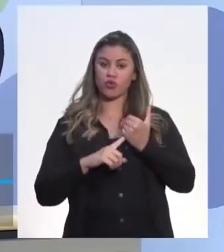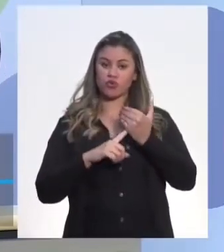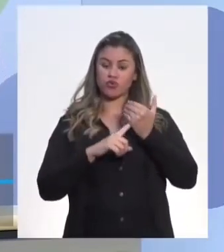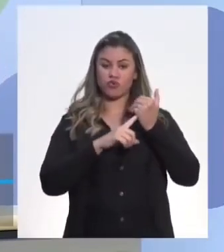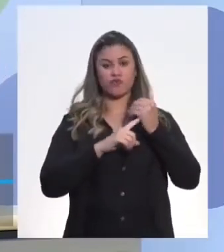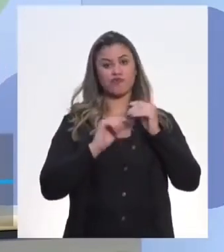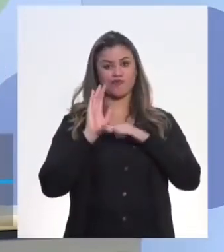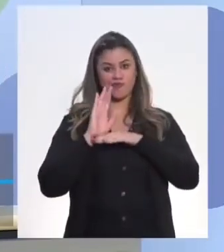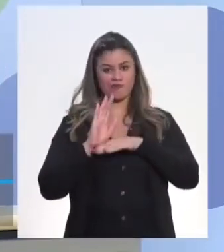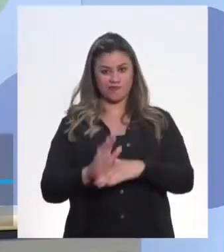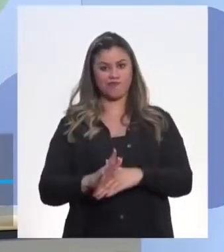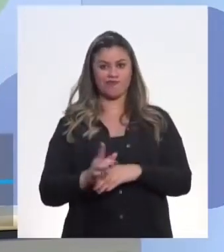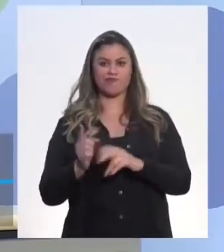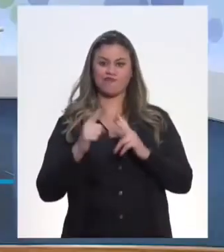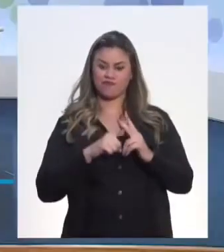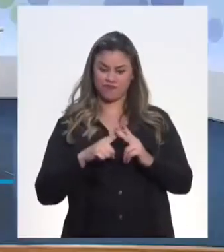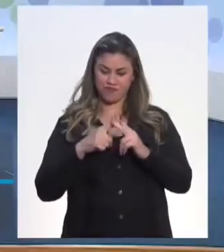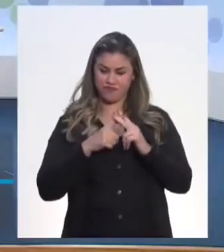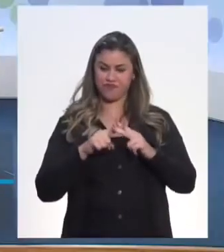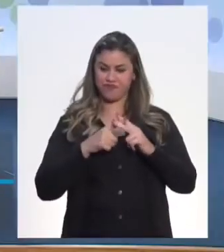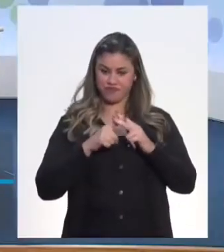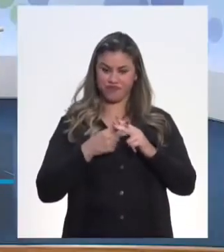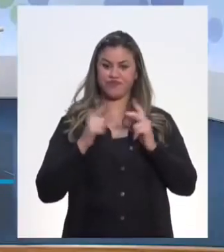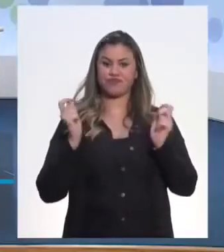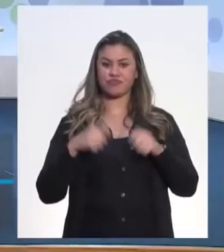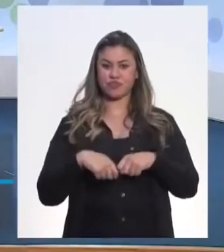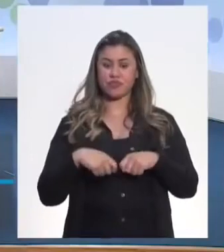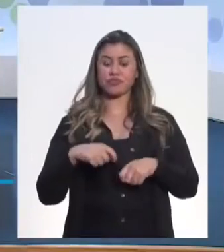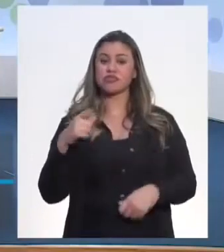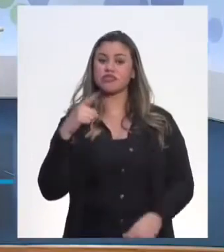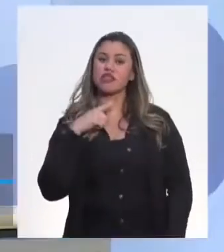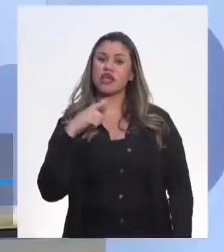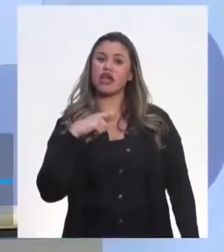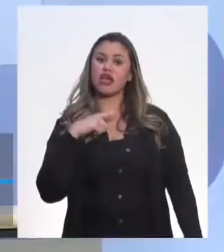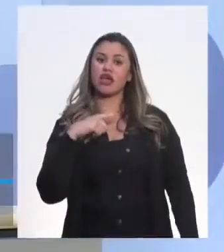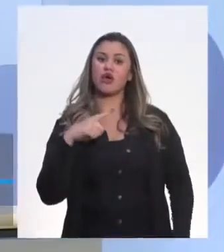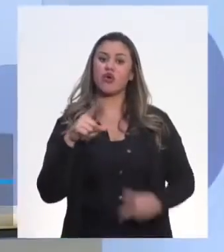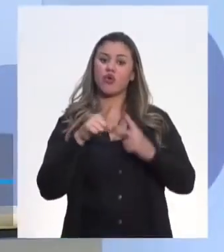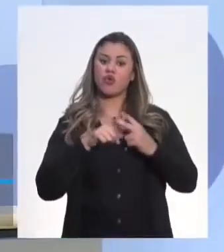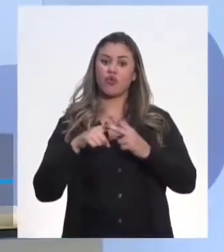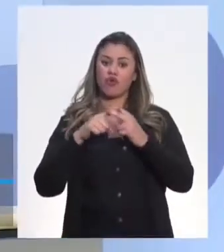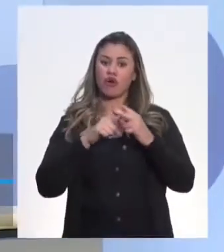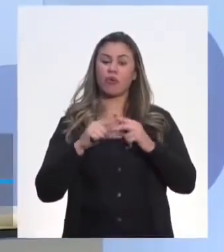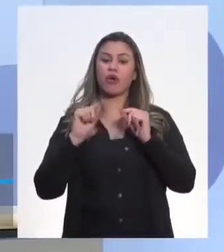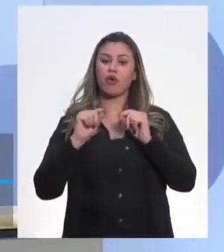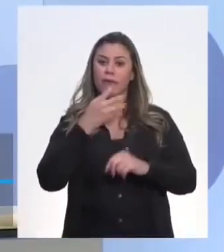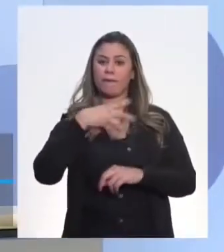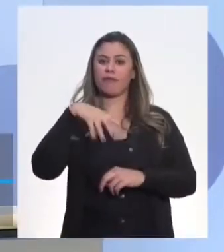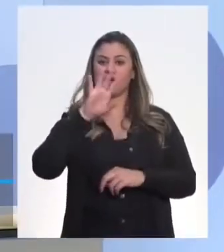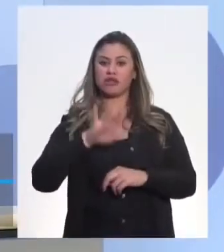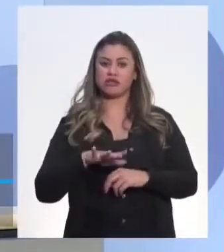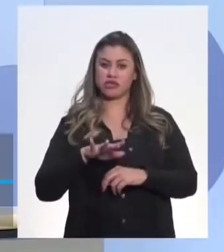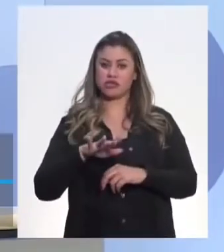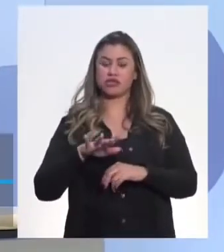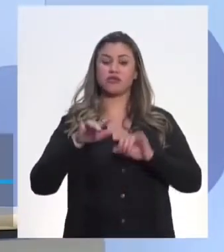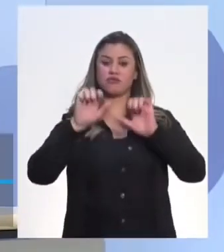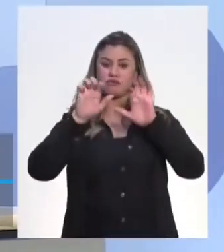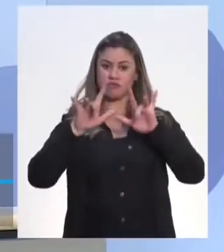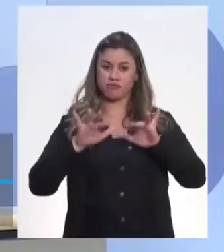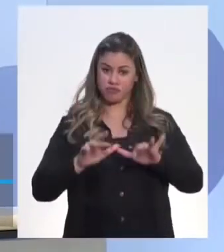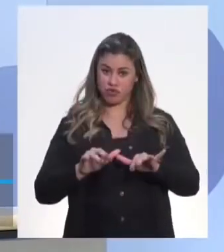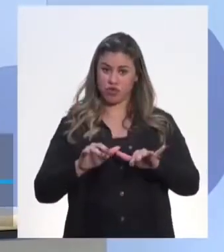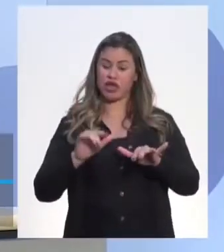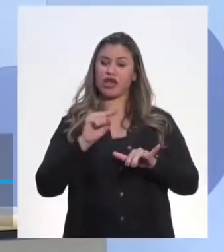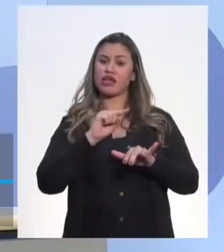ferramentas né Alê sem para fazer esses cálculos se sem uma ferramenta que nós O que são planilhas eletrônicas né qual é e